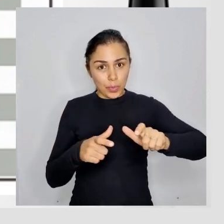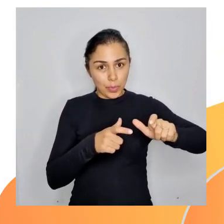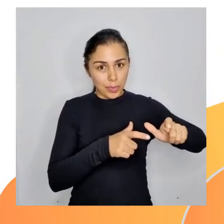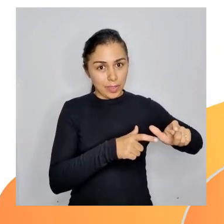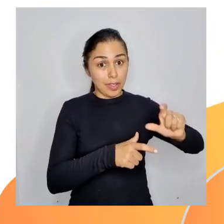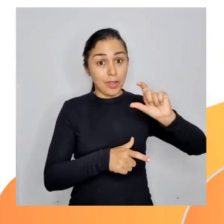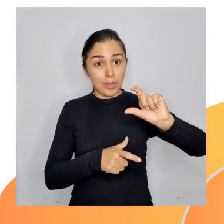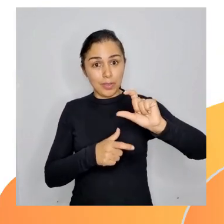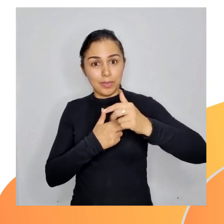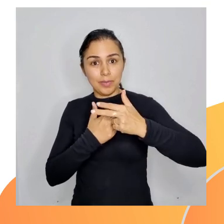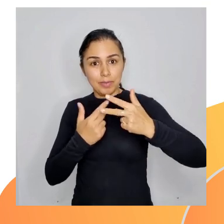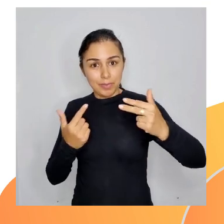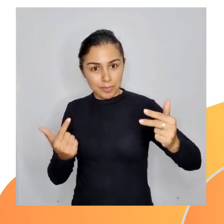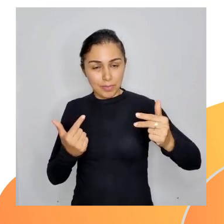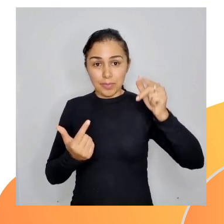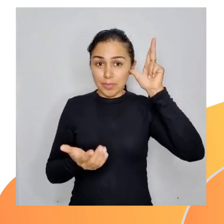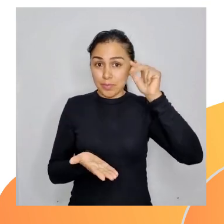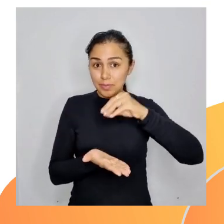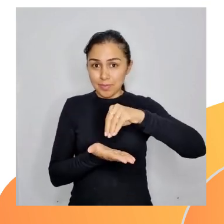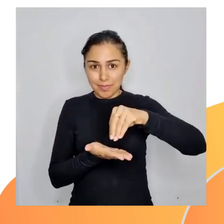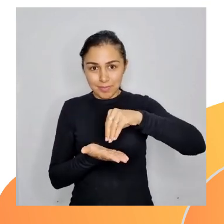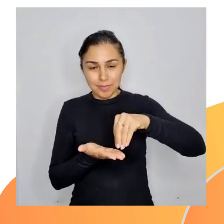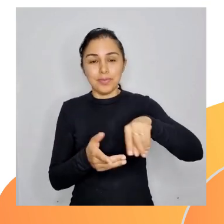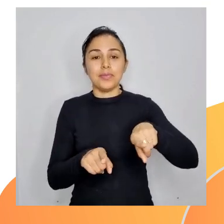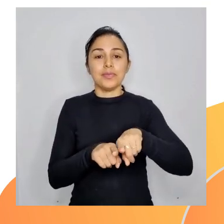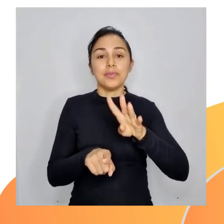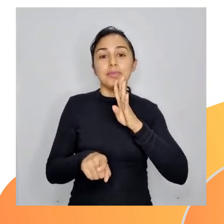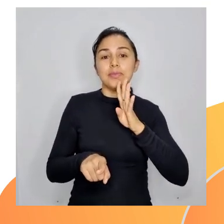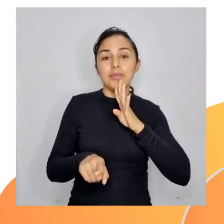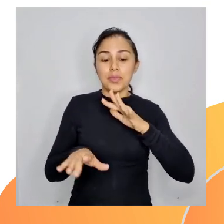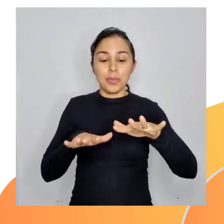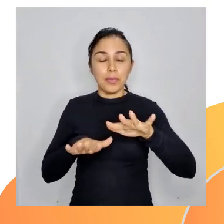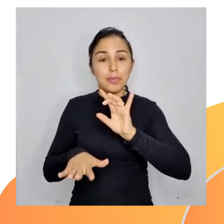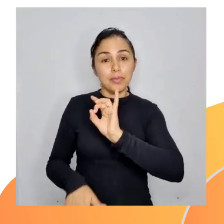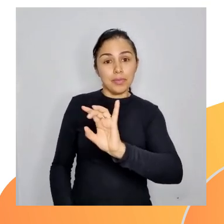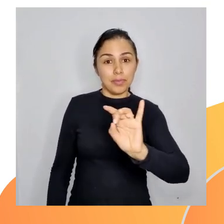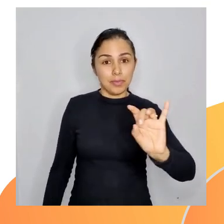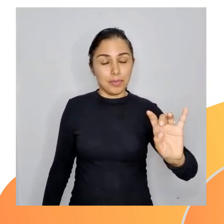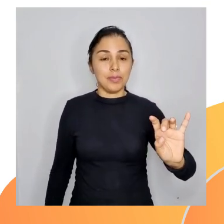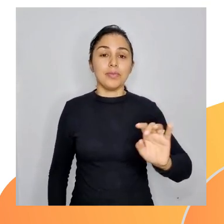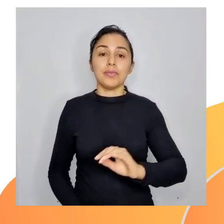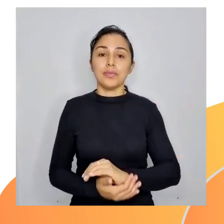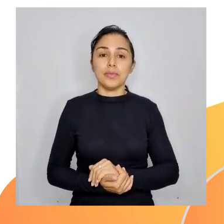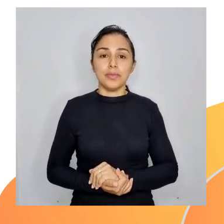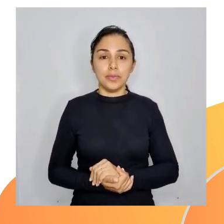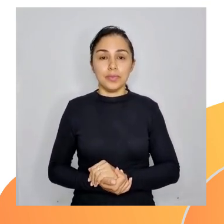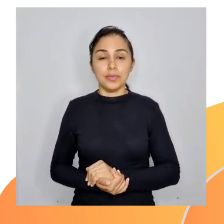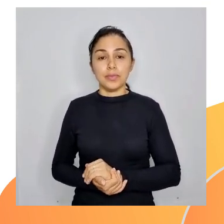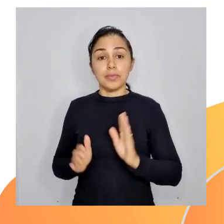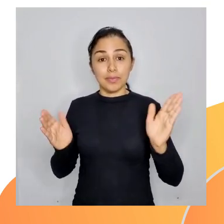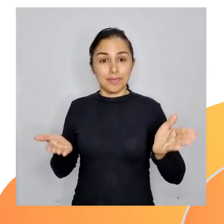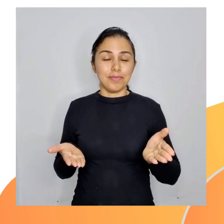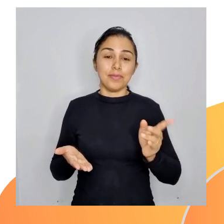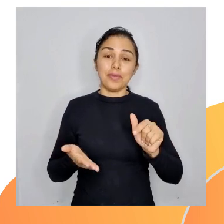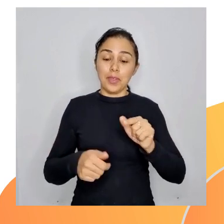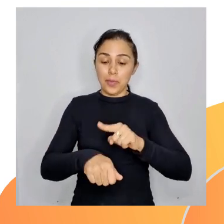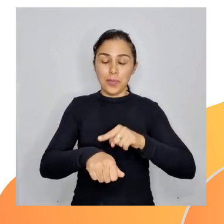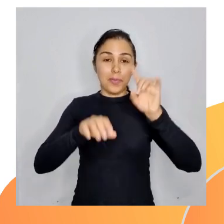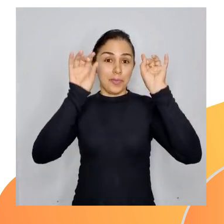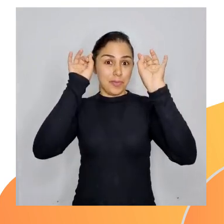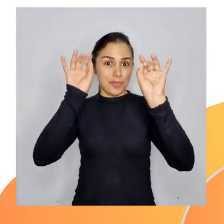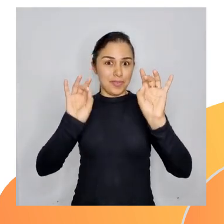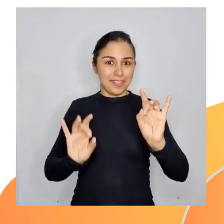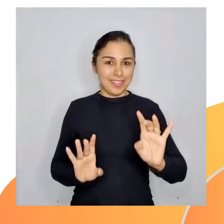de xadrez, a movimentação de cada uma delas, nós temos agora um momento muito